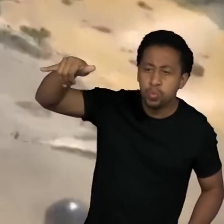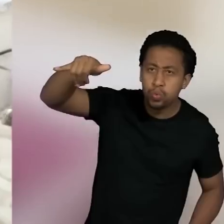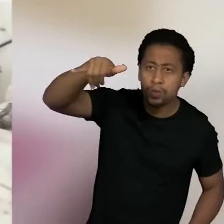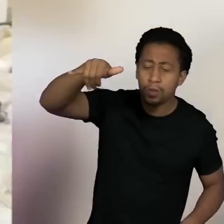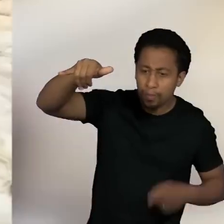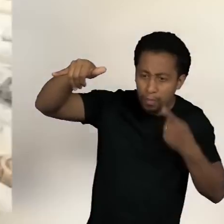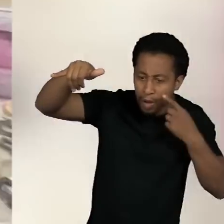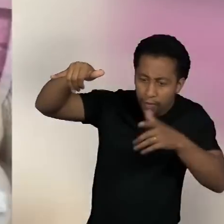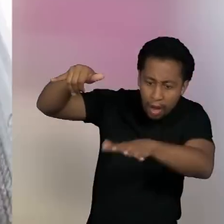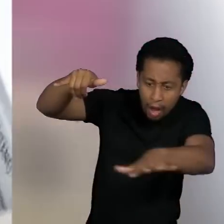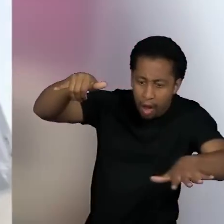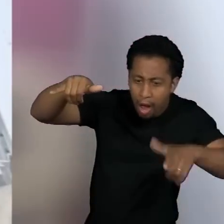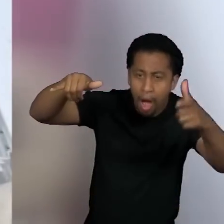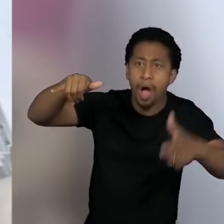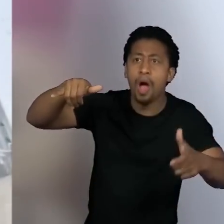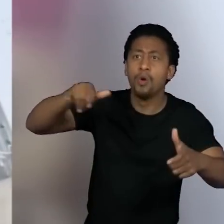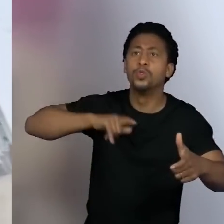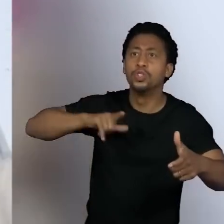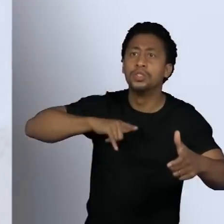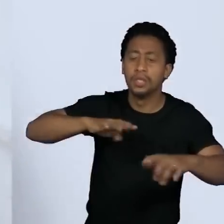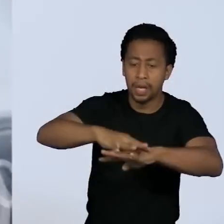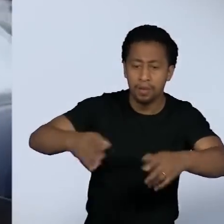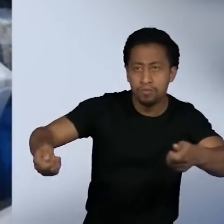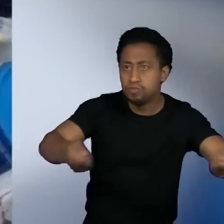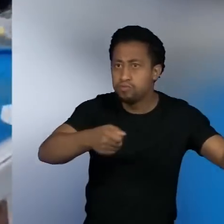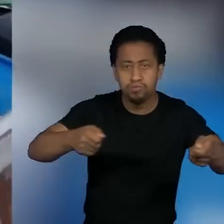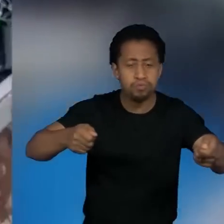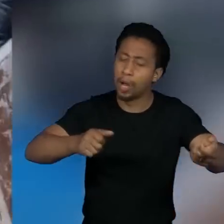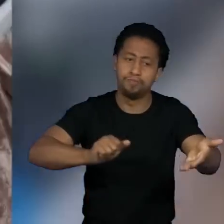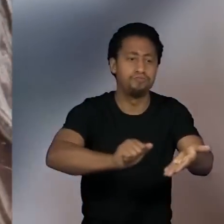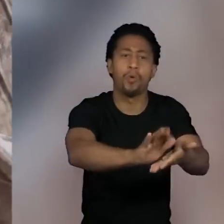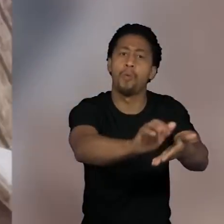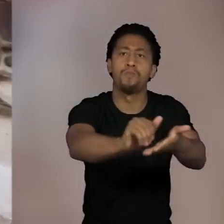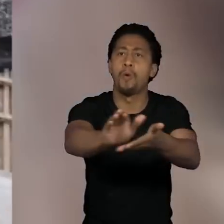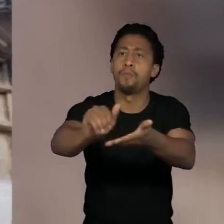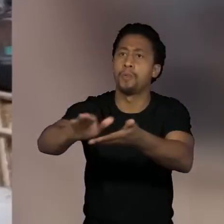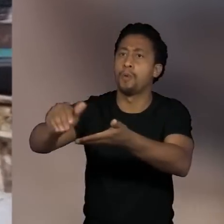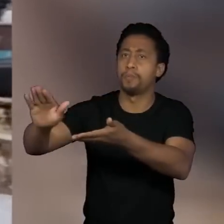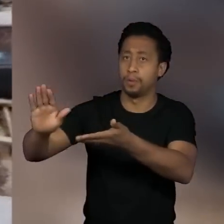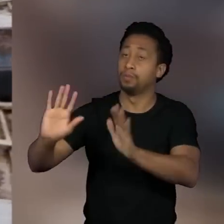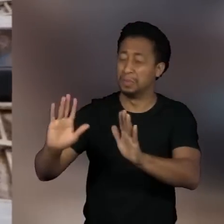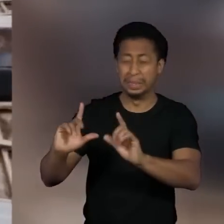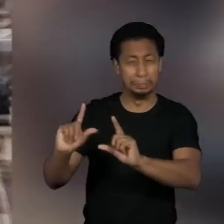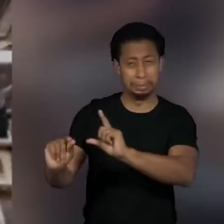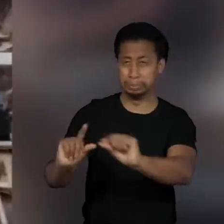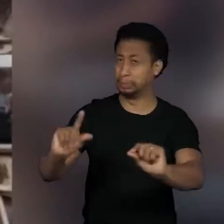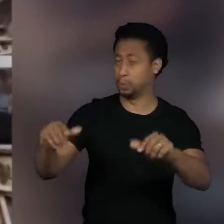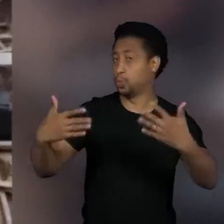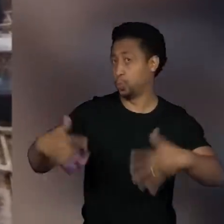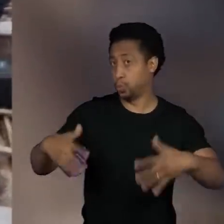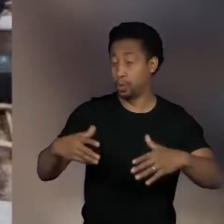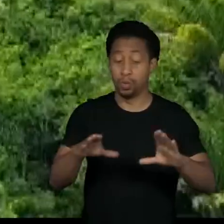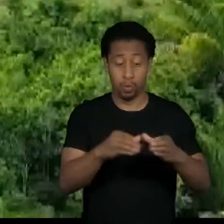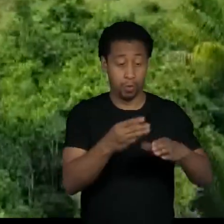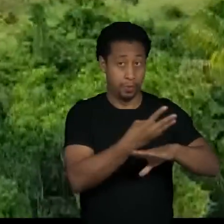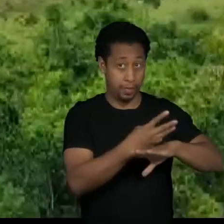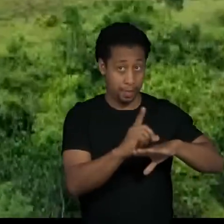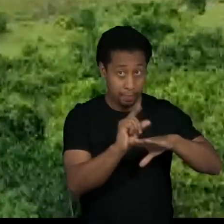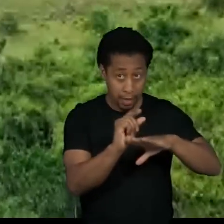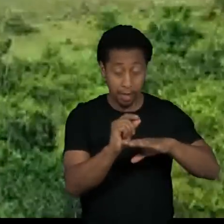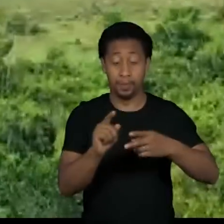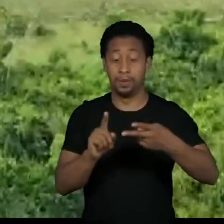indígena Yanomami. Centenas de invasores deixaram a região. Agentes do IBAMA, FUNAI e Força